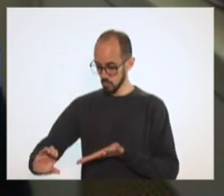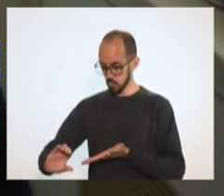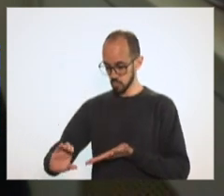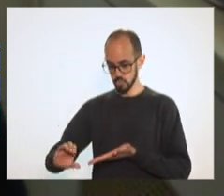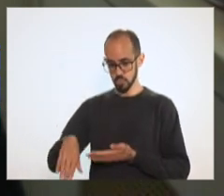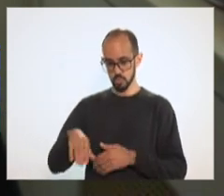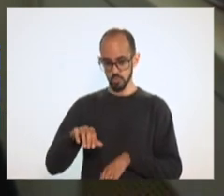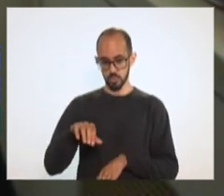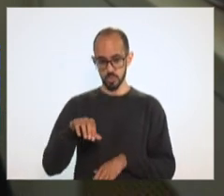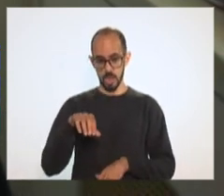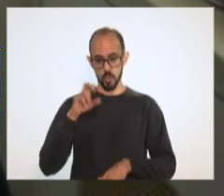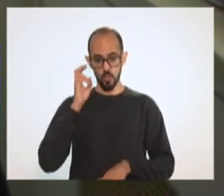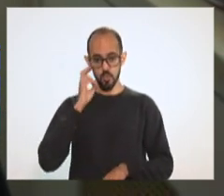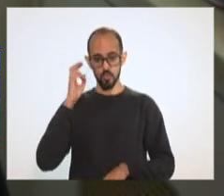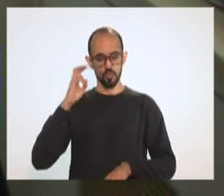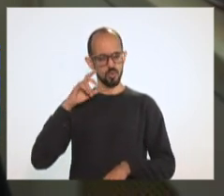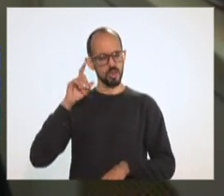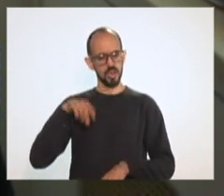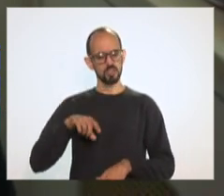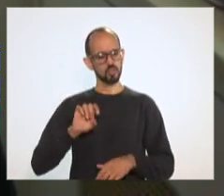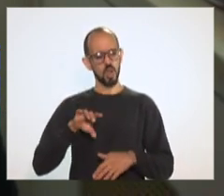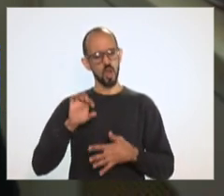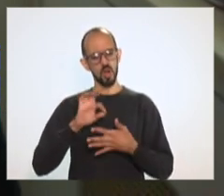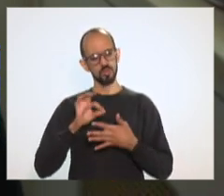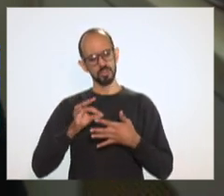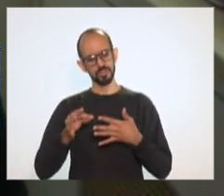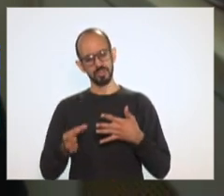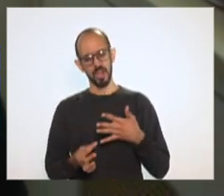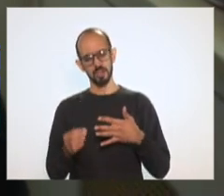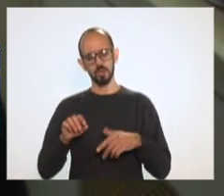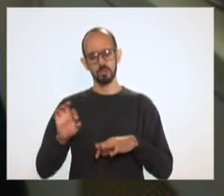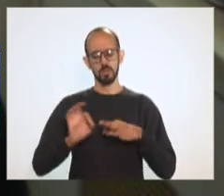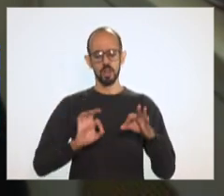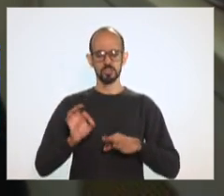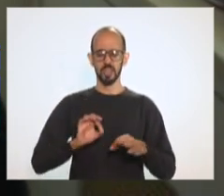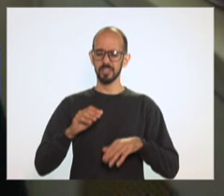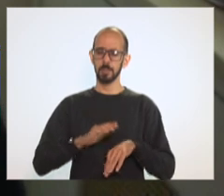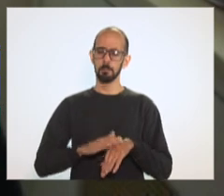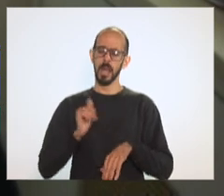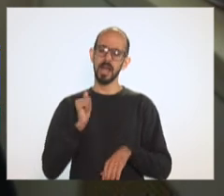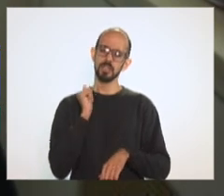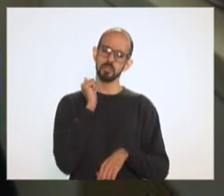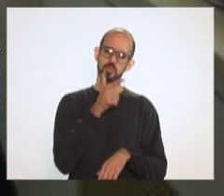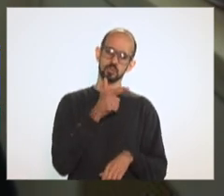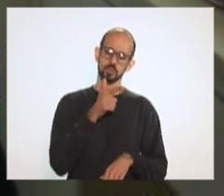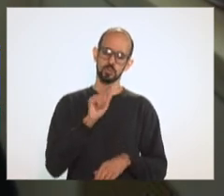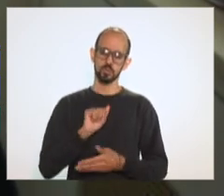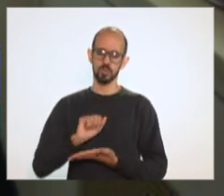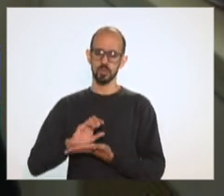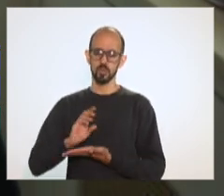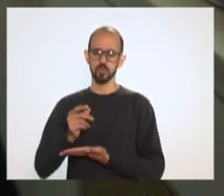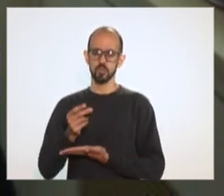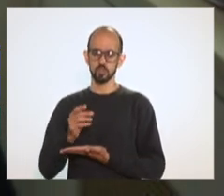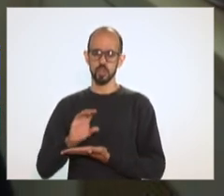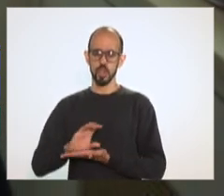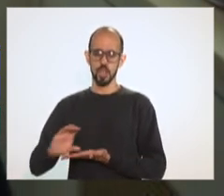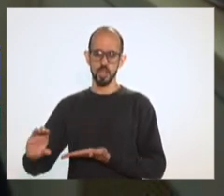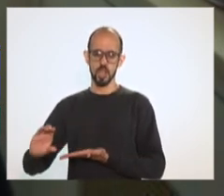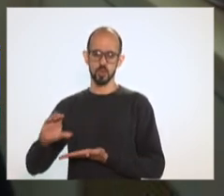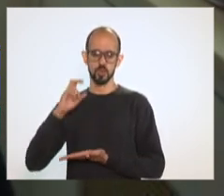detalhe o projeto é muito maior que o fundo da cultura e o projeto